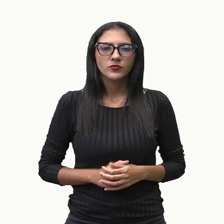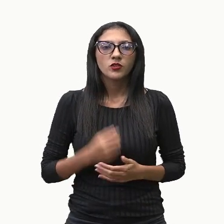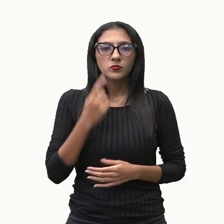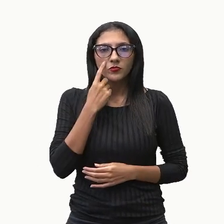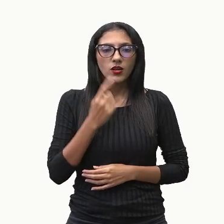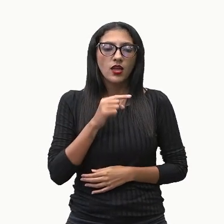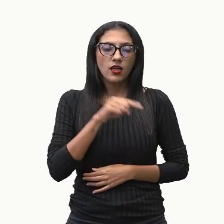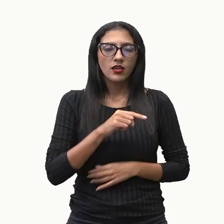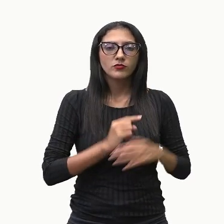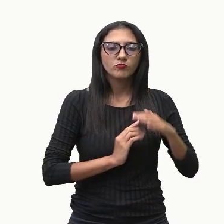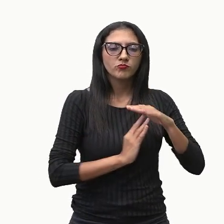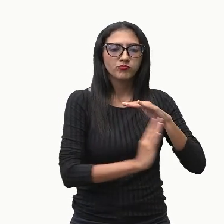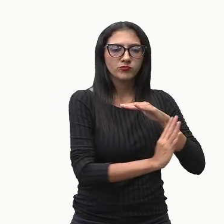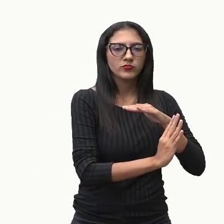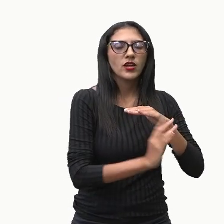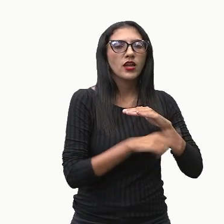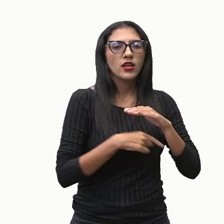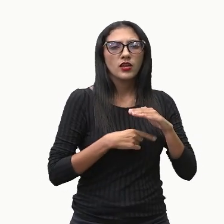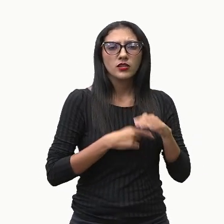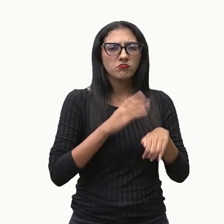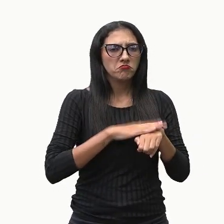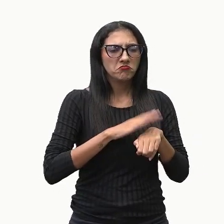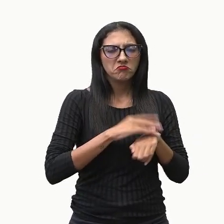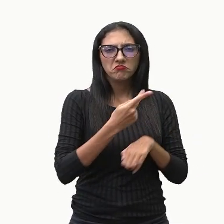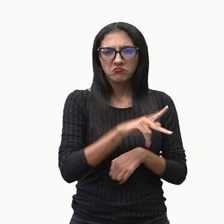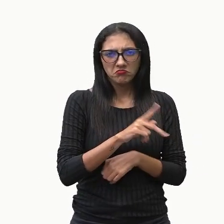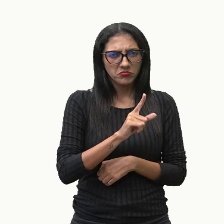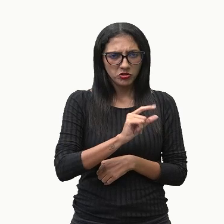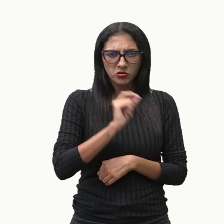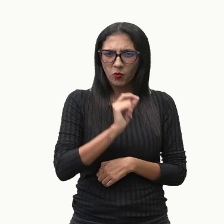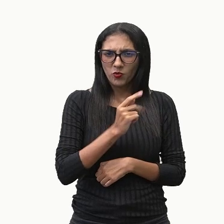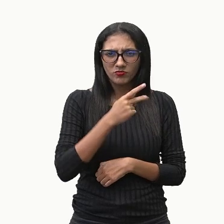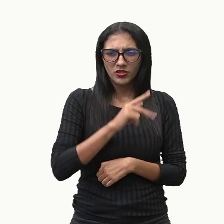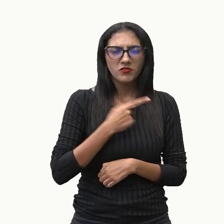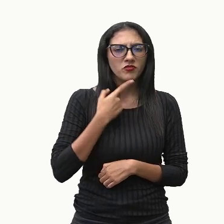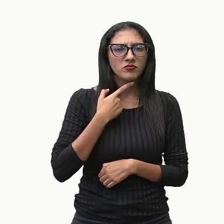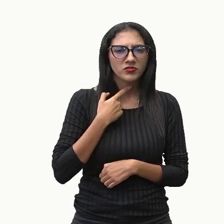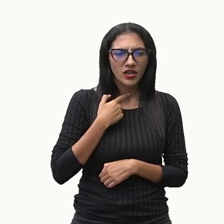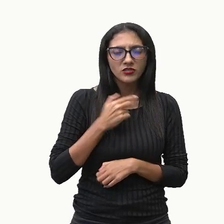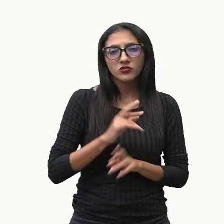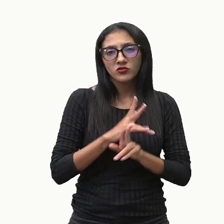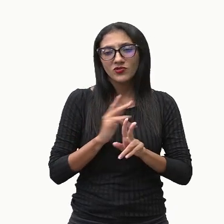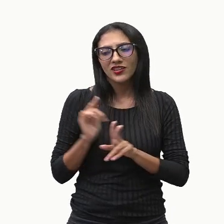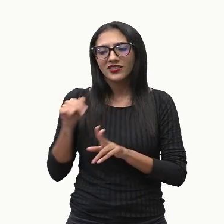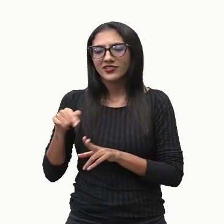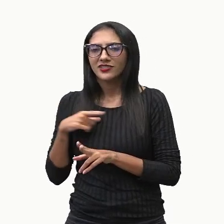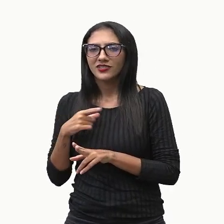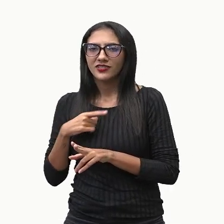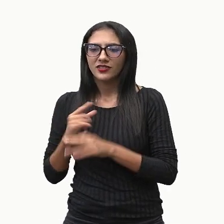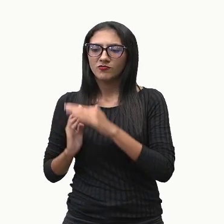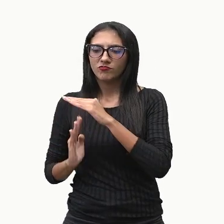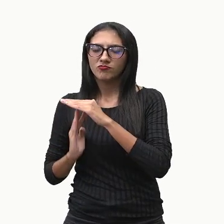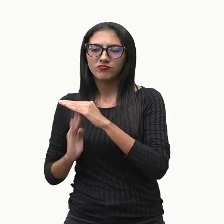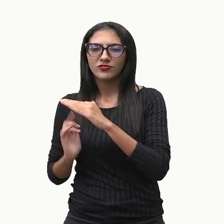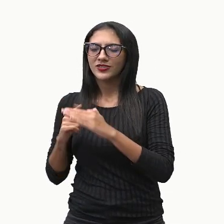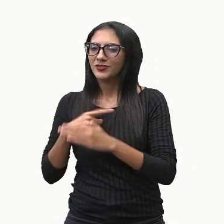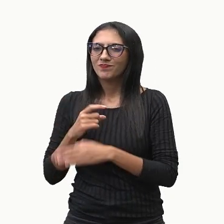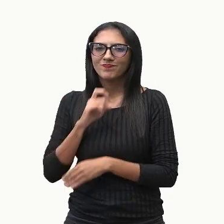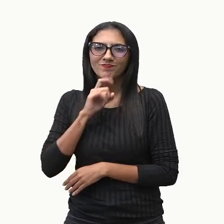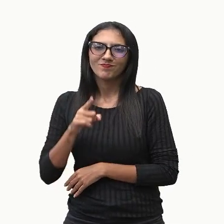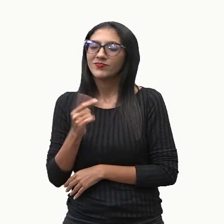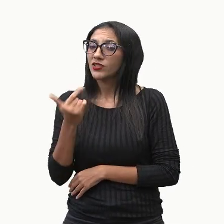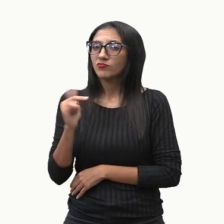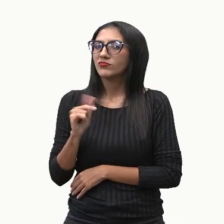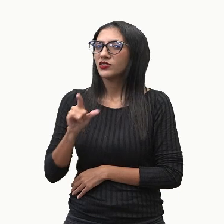migrantes geralmente se deslocam por escola própria, como nós estamos falando, enquanto que os refugiados não têm a